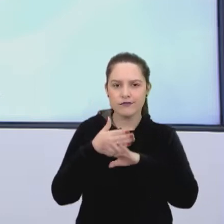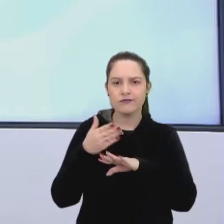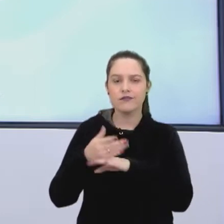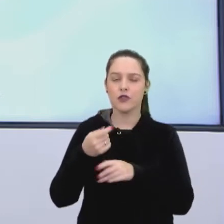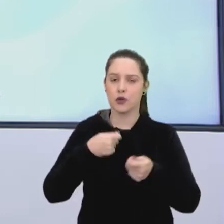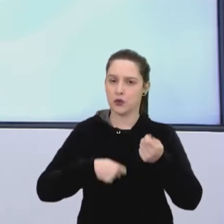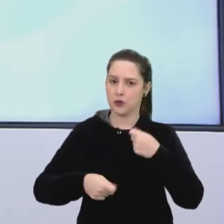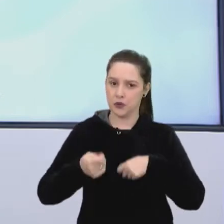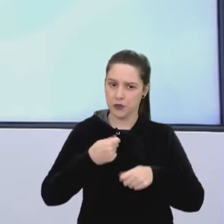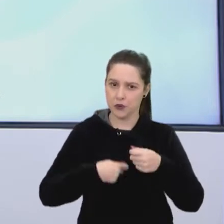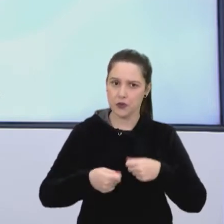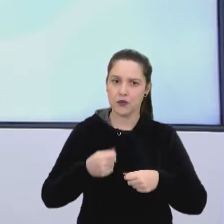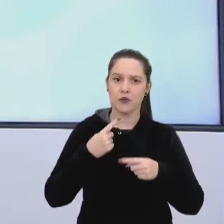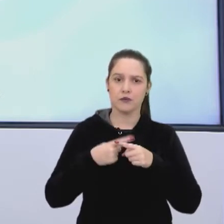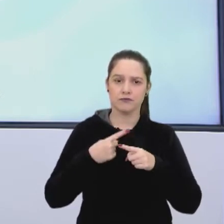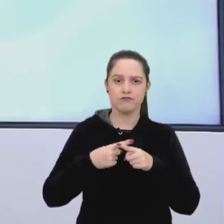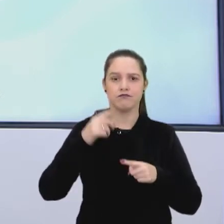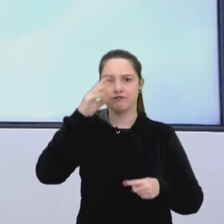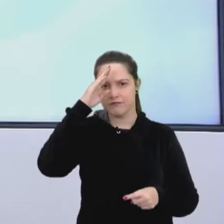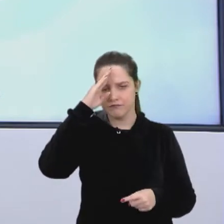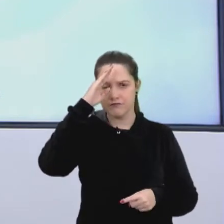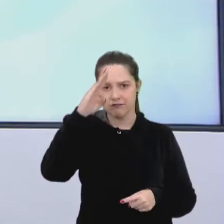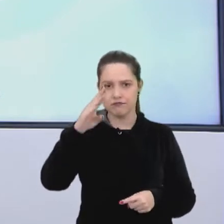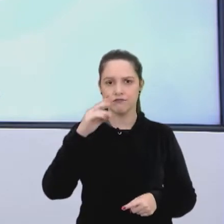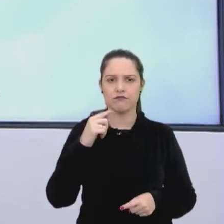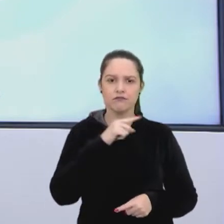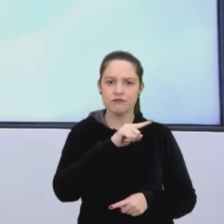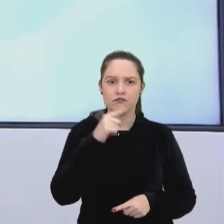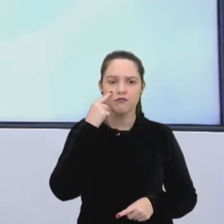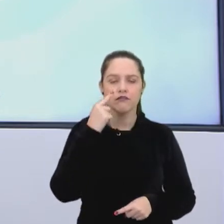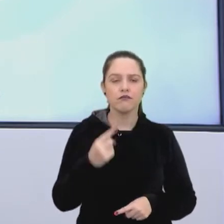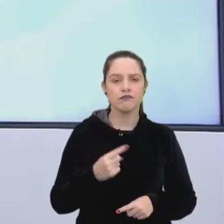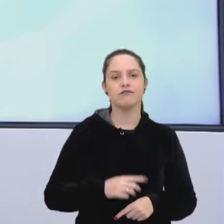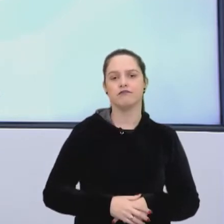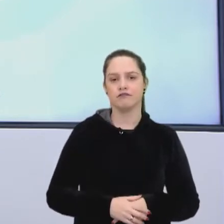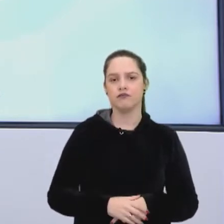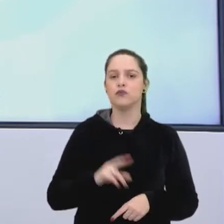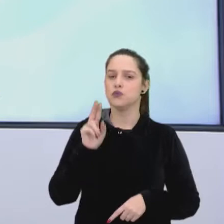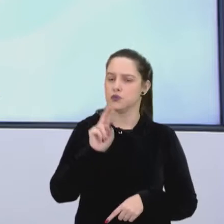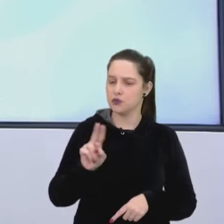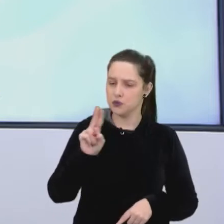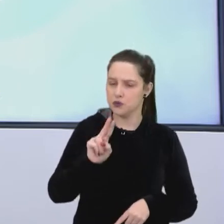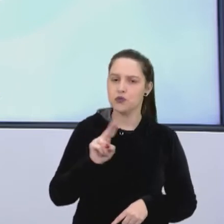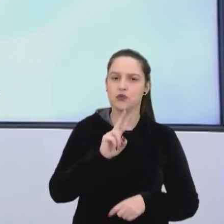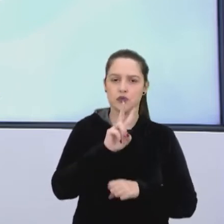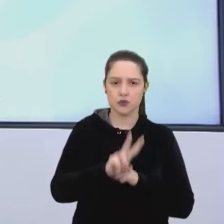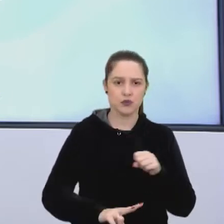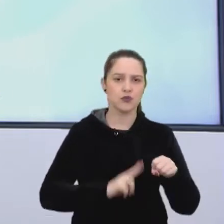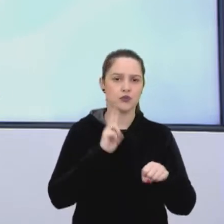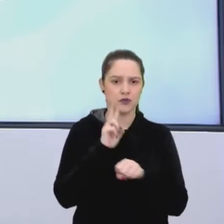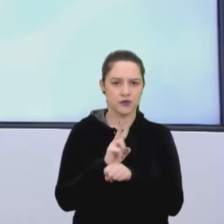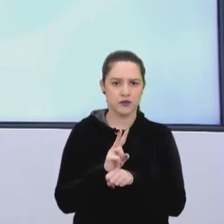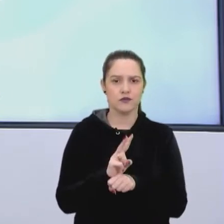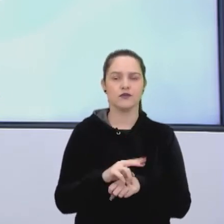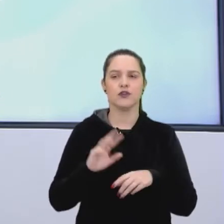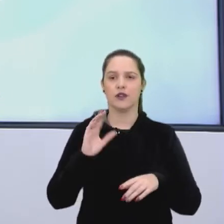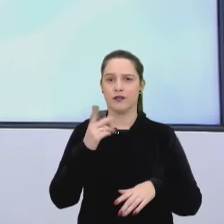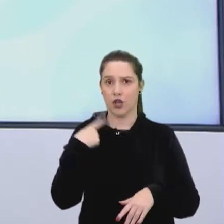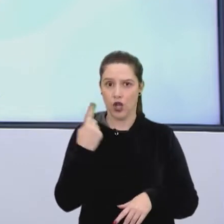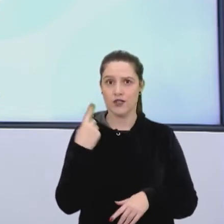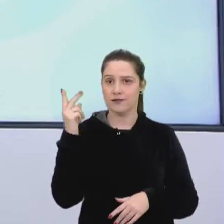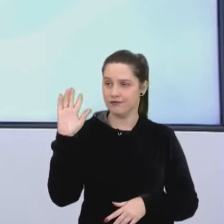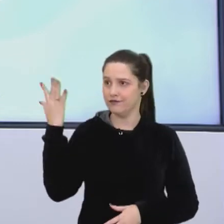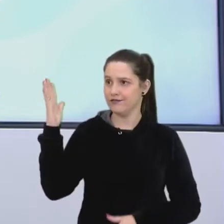econômica, né, principalmente quando a gente fala em economia. Então, o uso sustentável aí das nossas florestas,